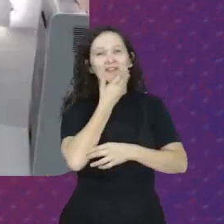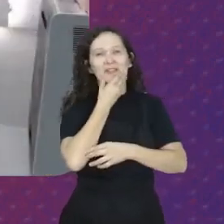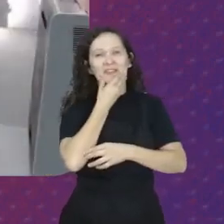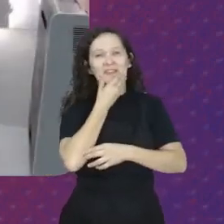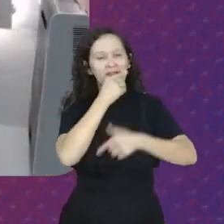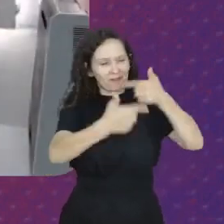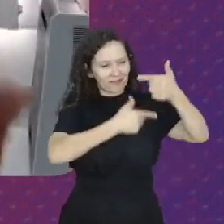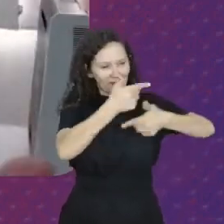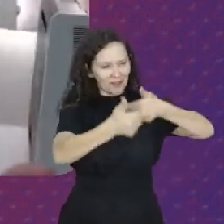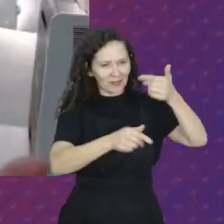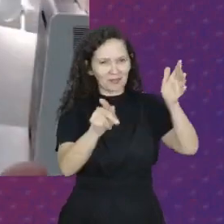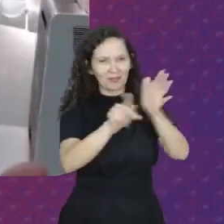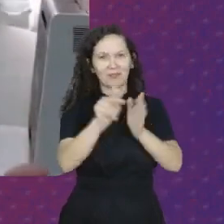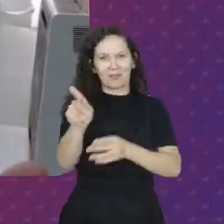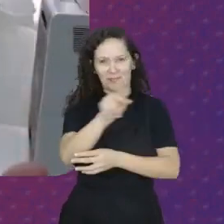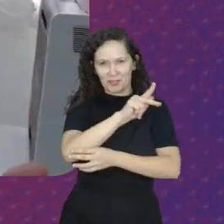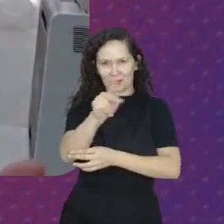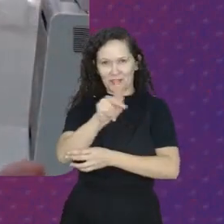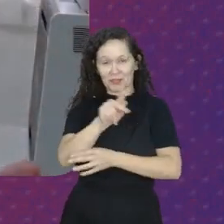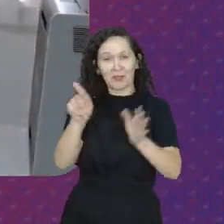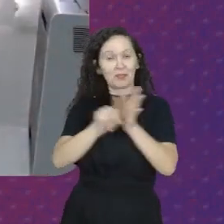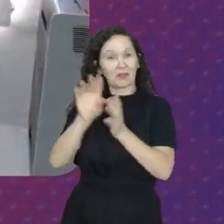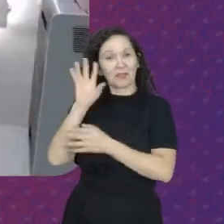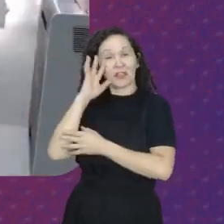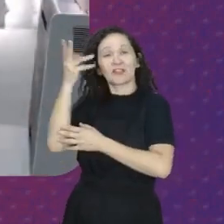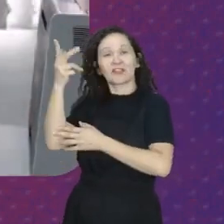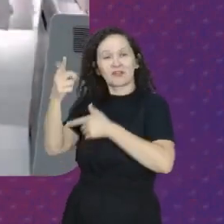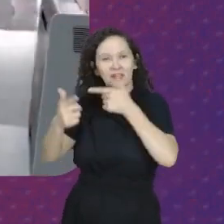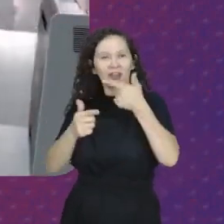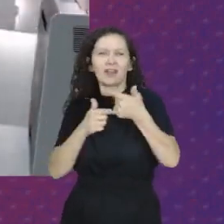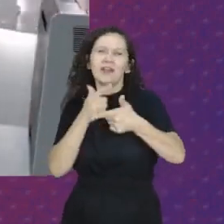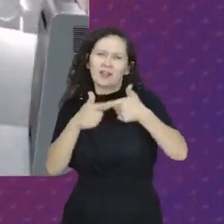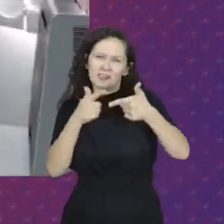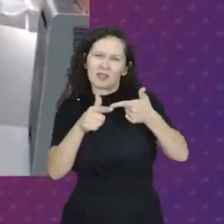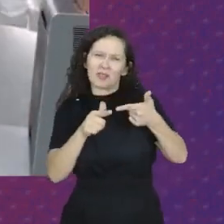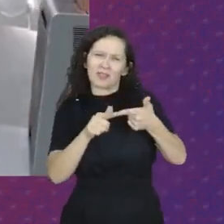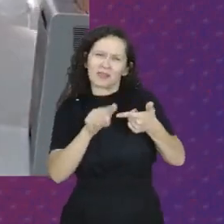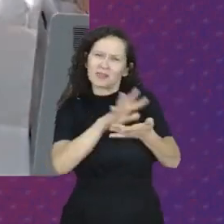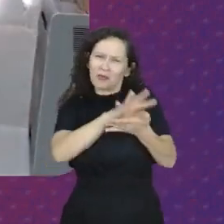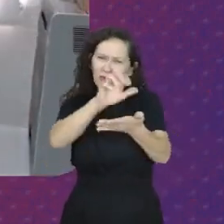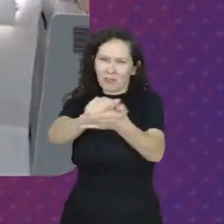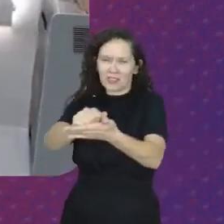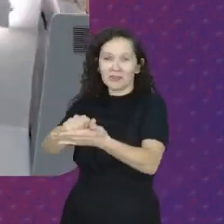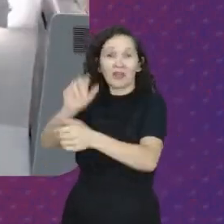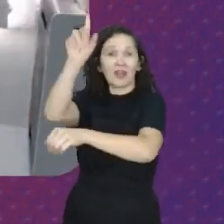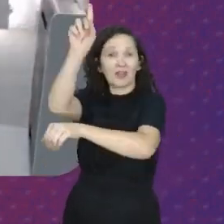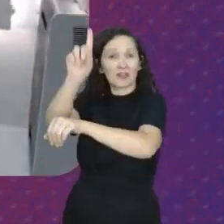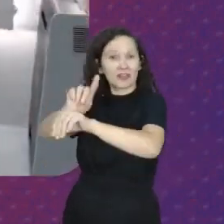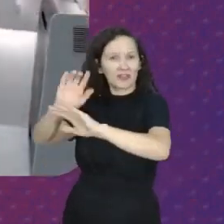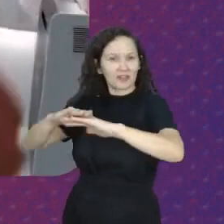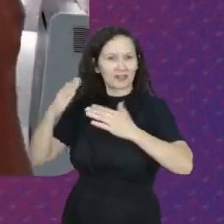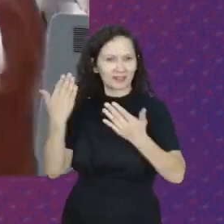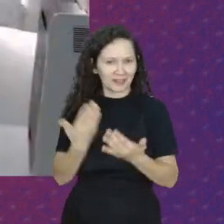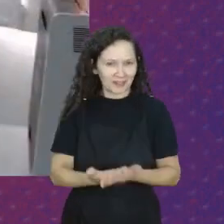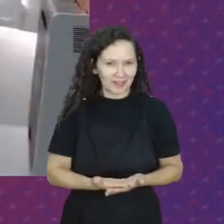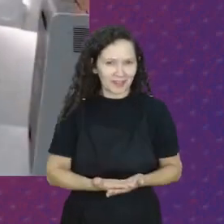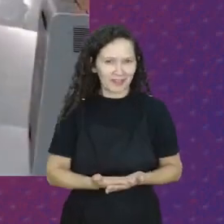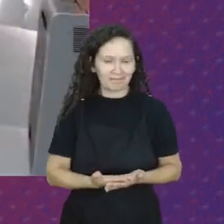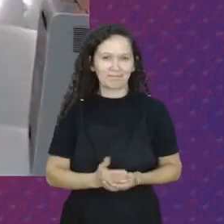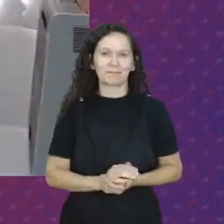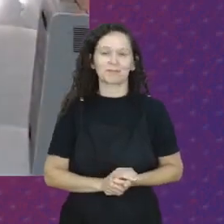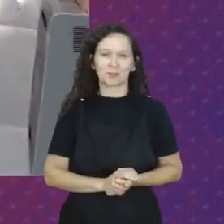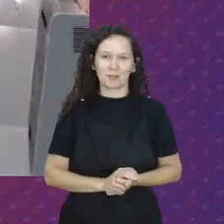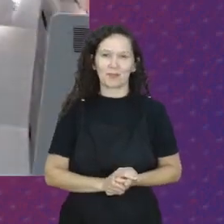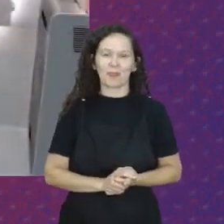os postos de tomada de decisão, ou seja, ocupando as direções das escolas. E a